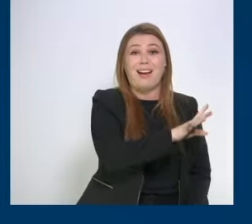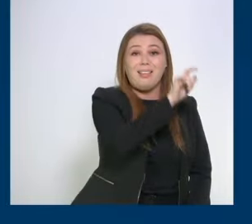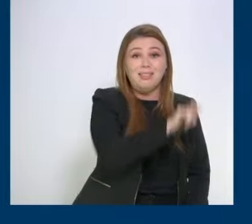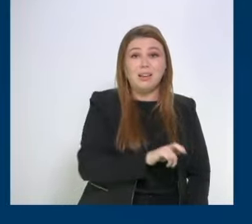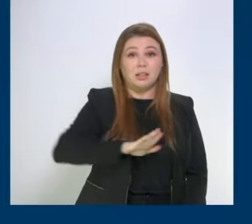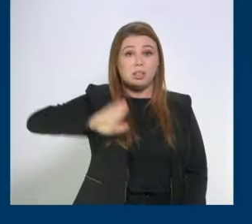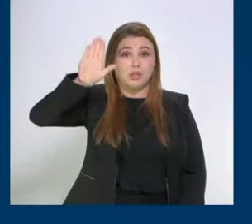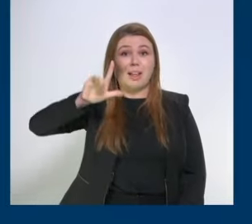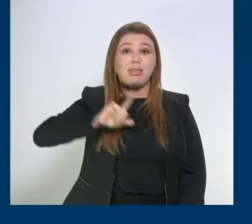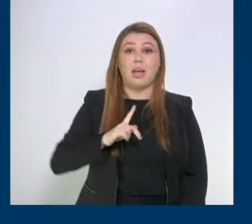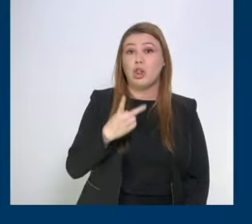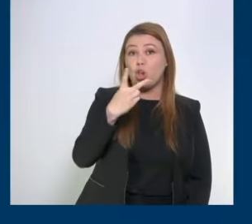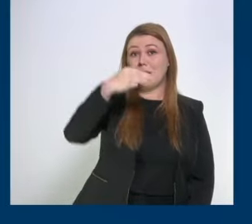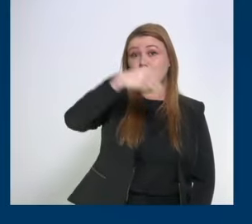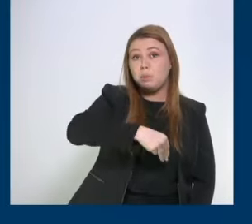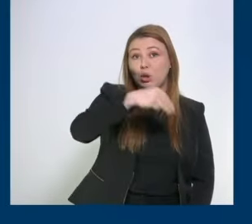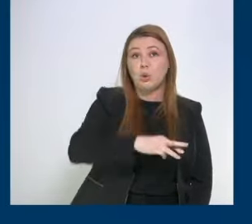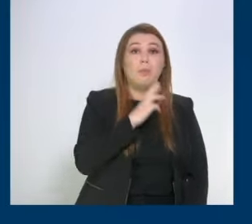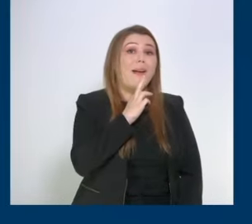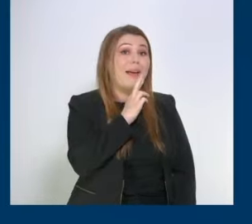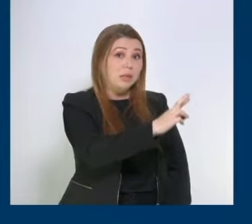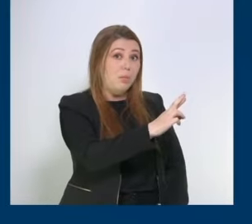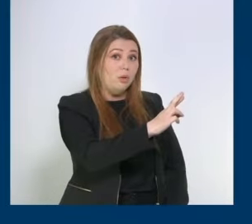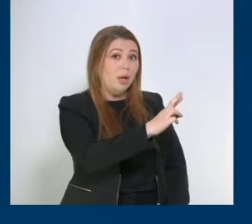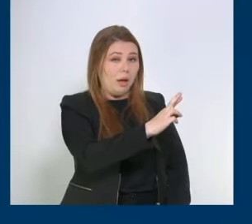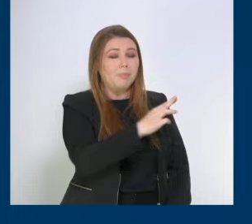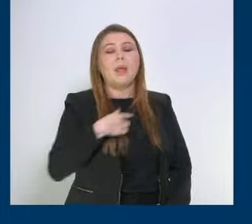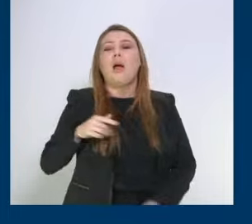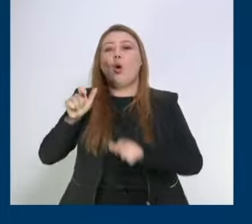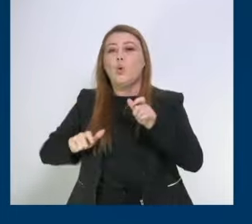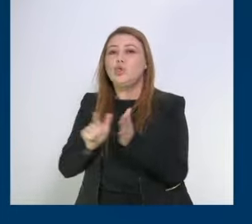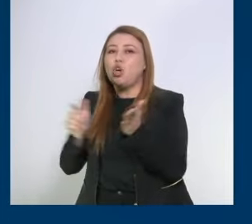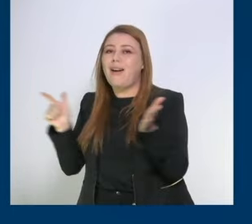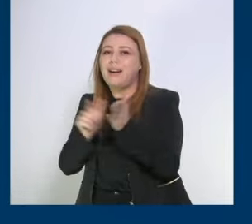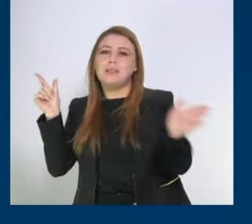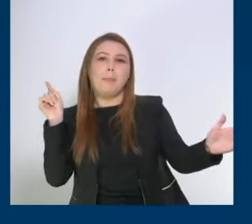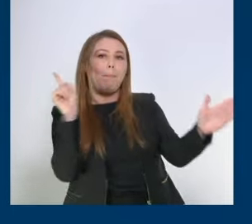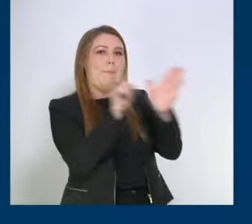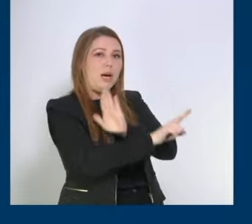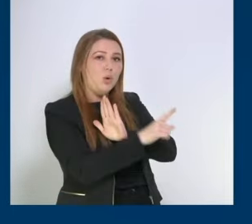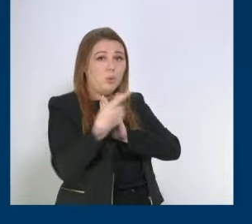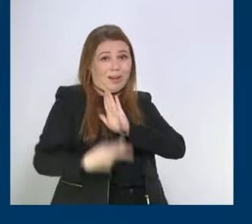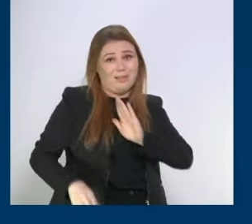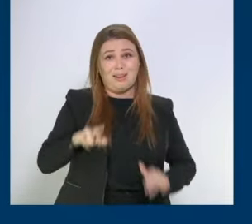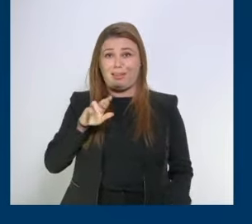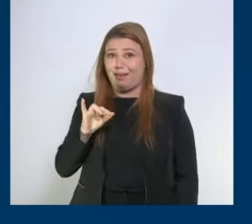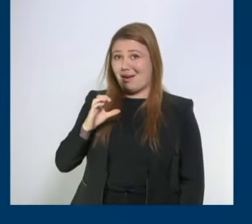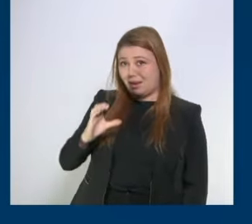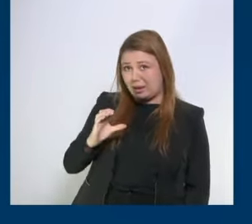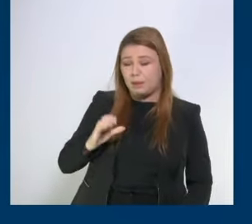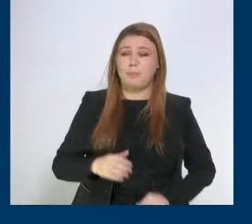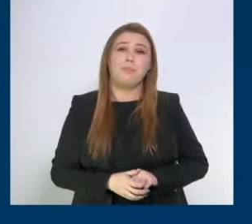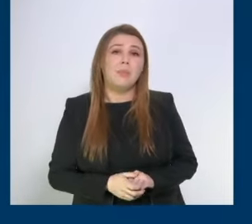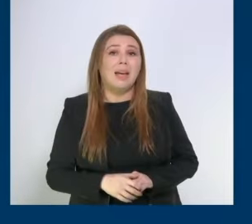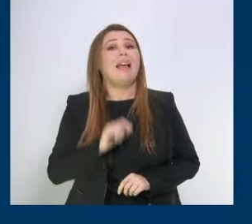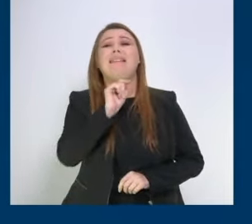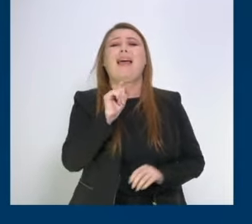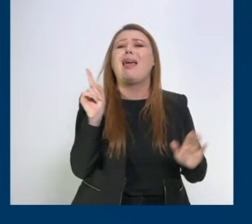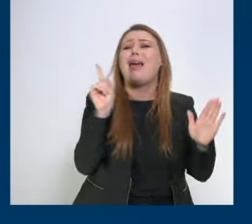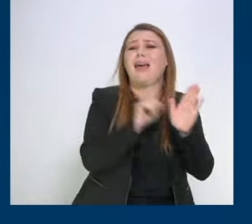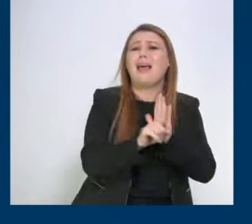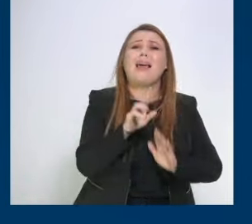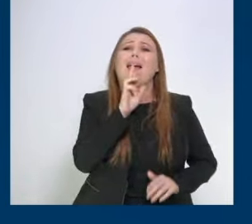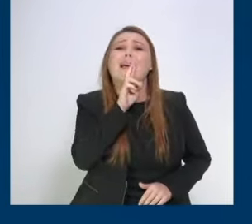terá 2 minutos para responder a perguntas feitas pelos jornalistas da RIC TV Record. A ordem de quem responde